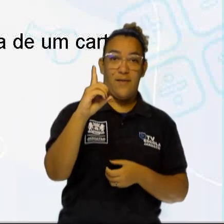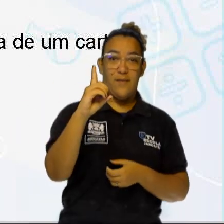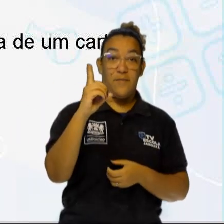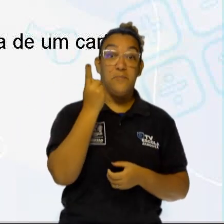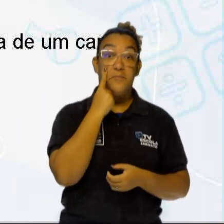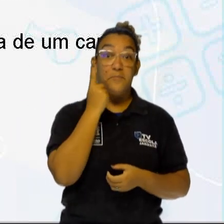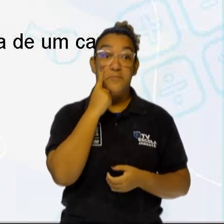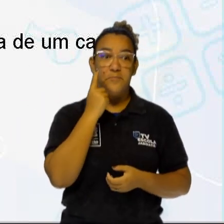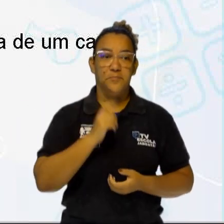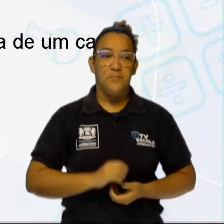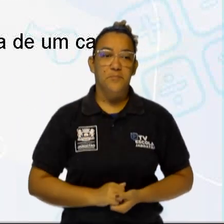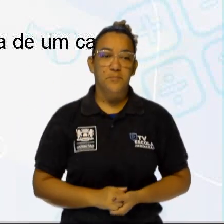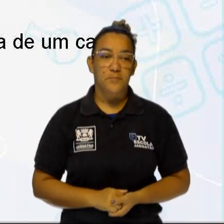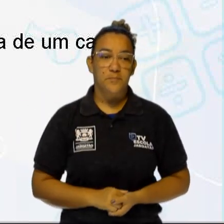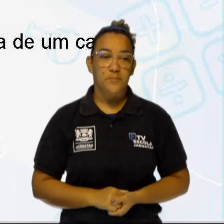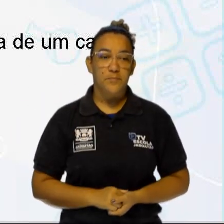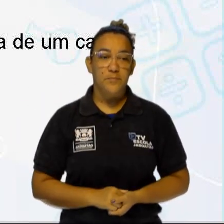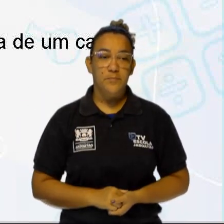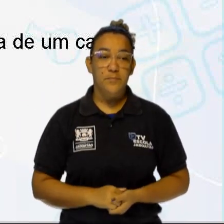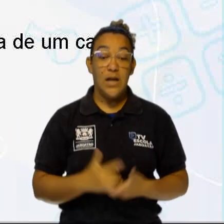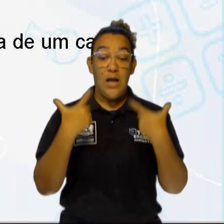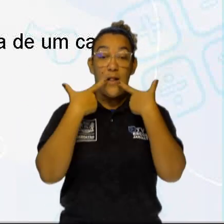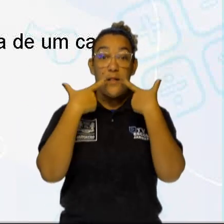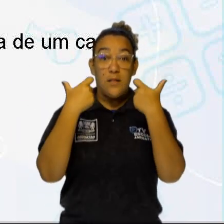temos o seguinte: a linguagem